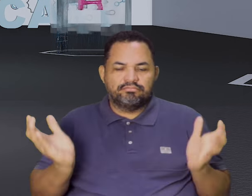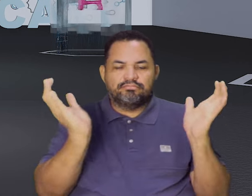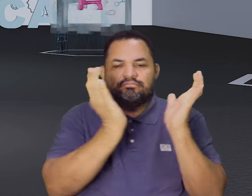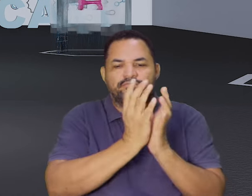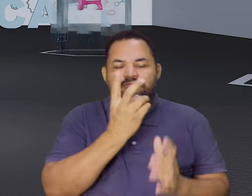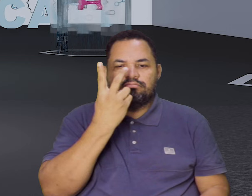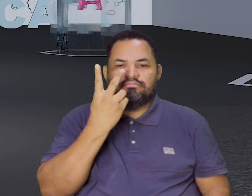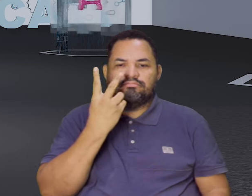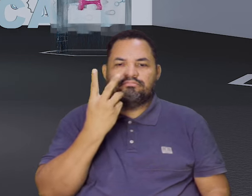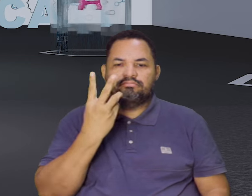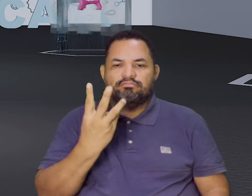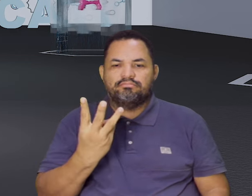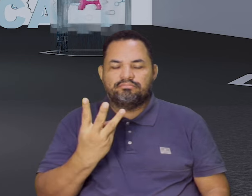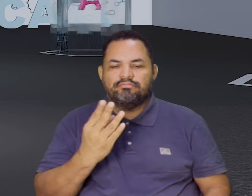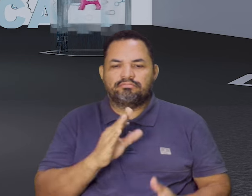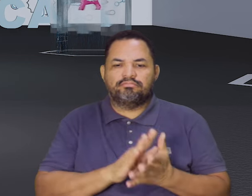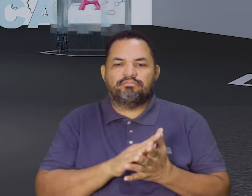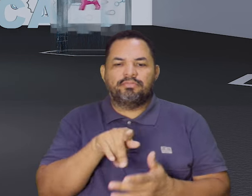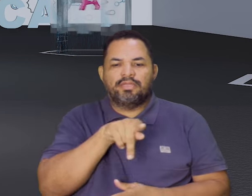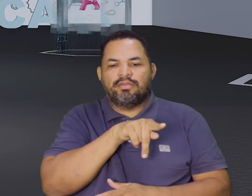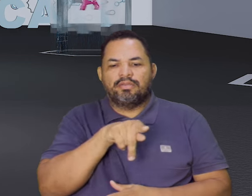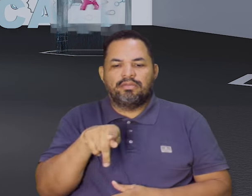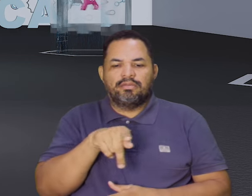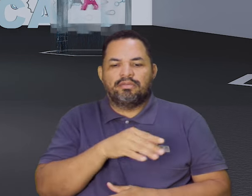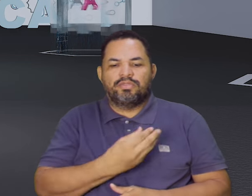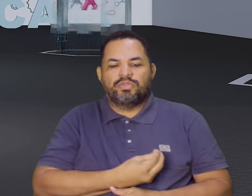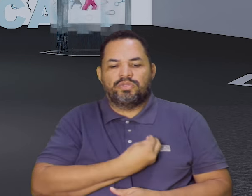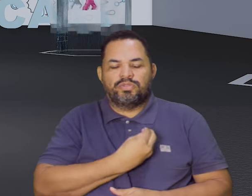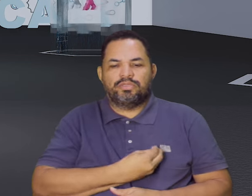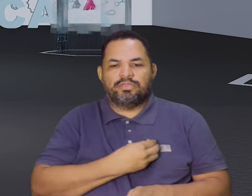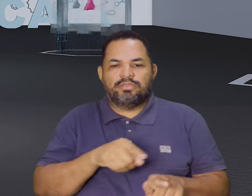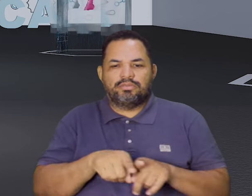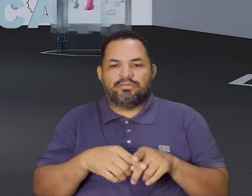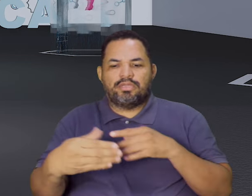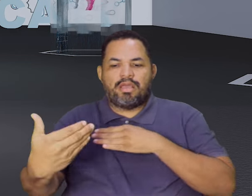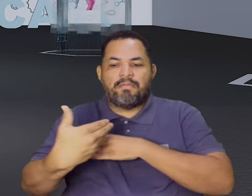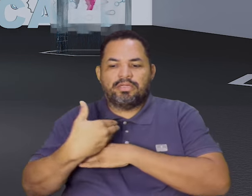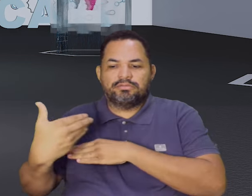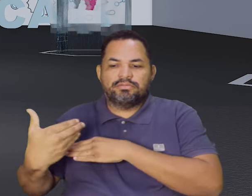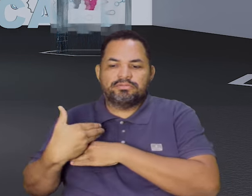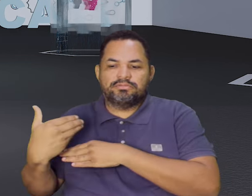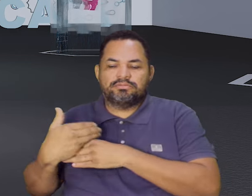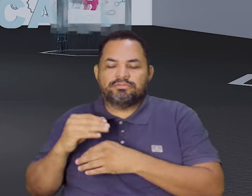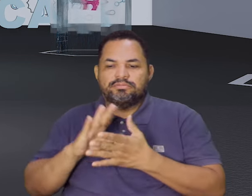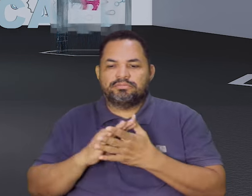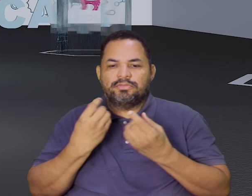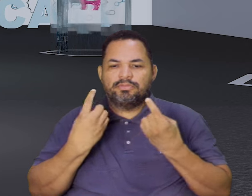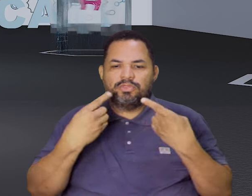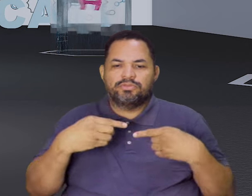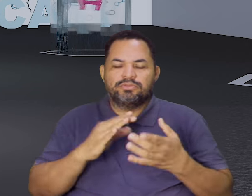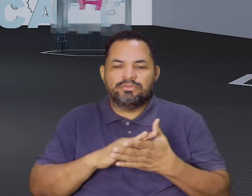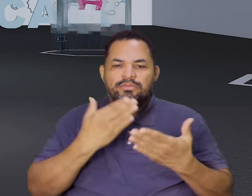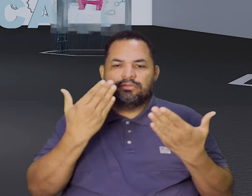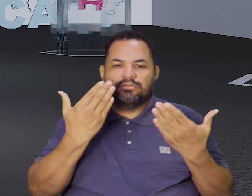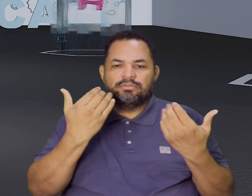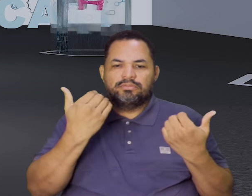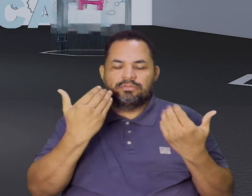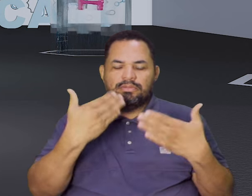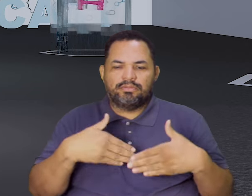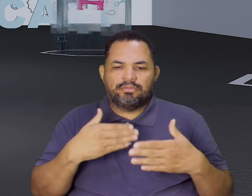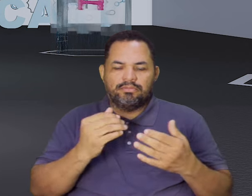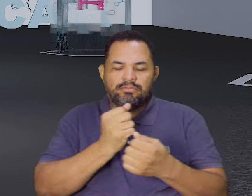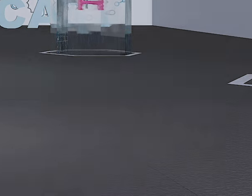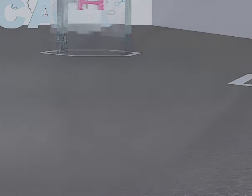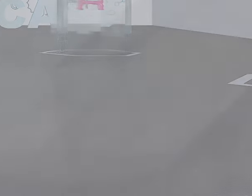unidade três professores presenciais e a participação de vocês meu caro aluno boa sorte na avaliação um grande